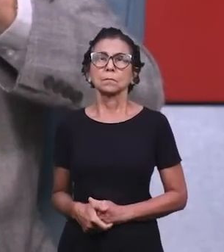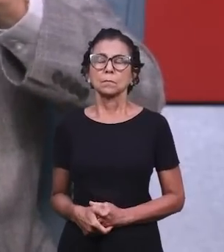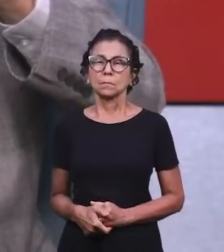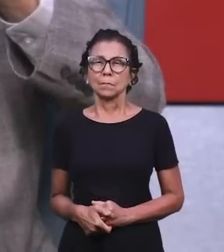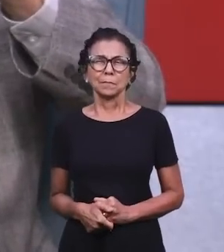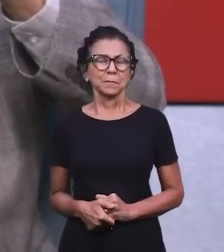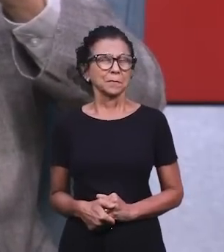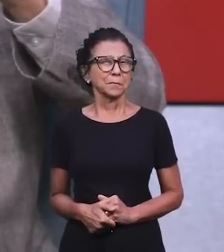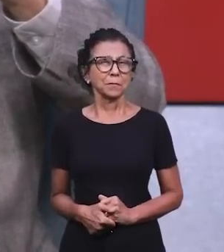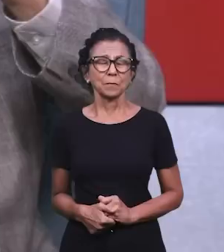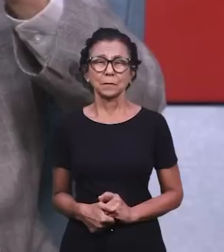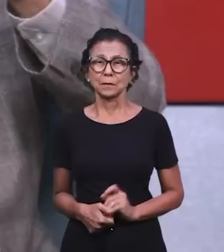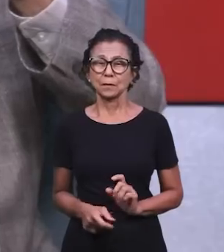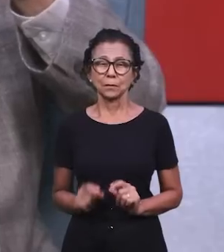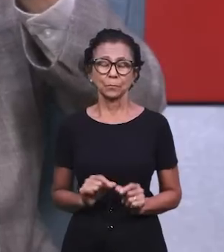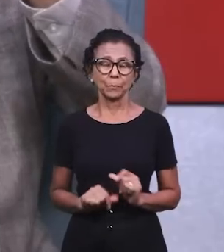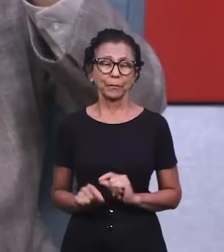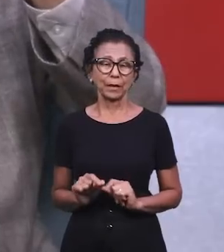extremamente